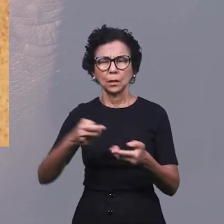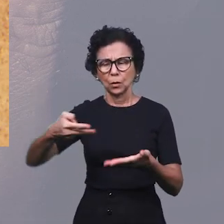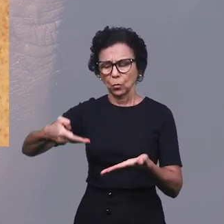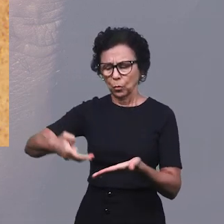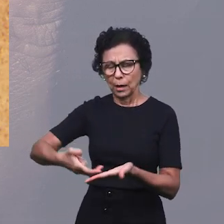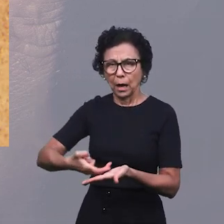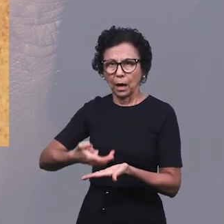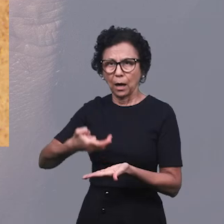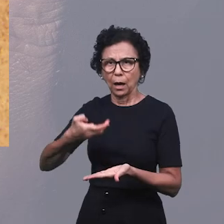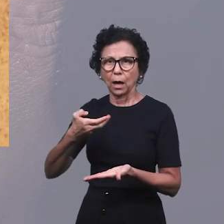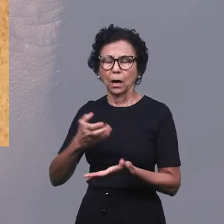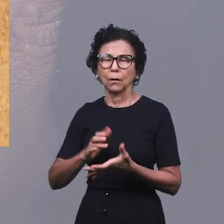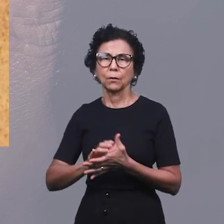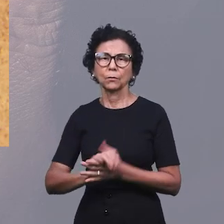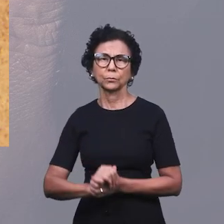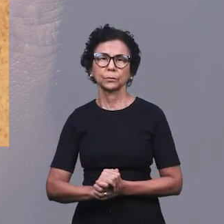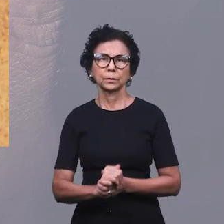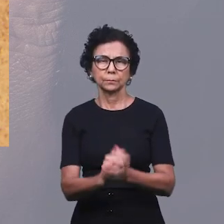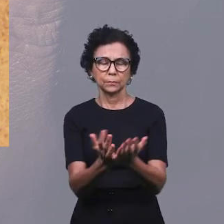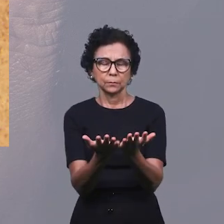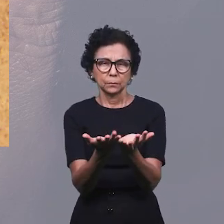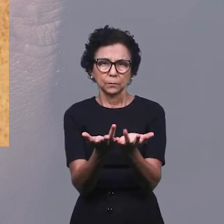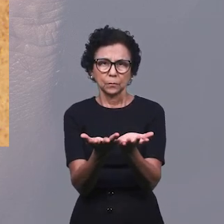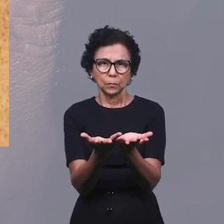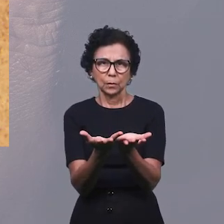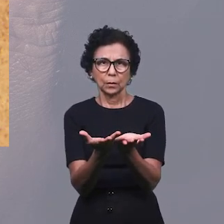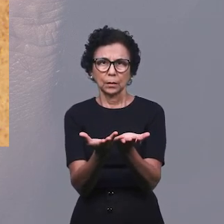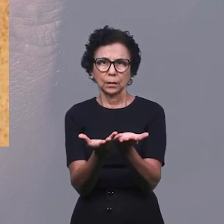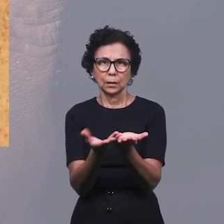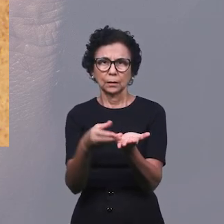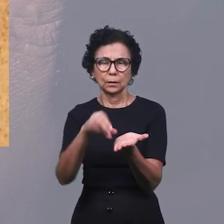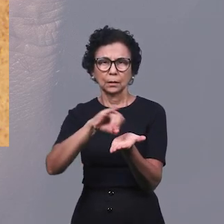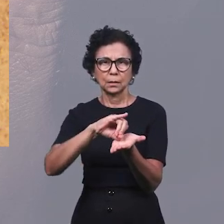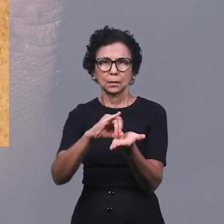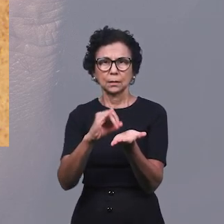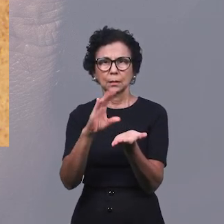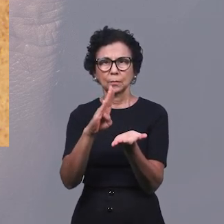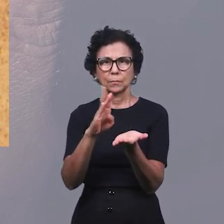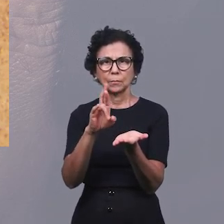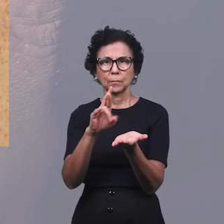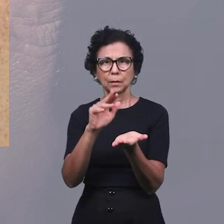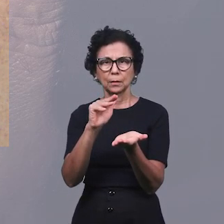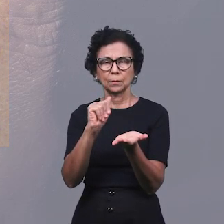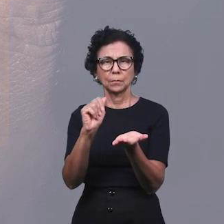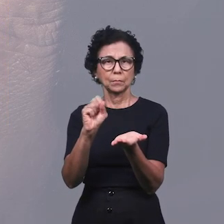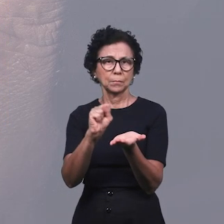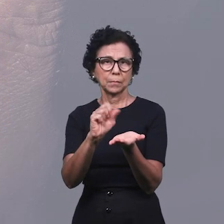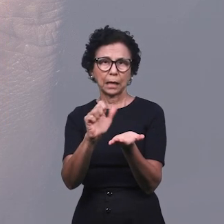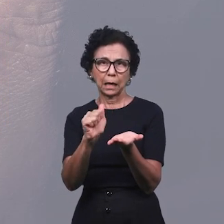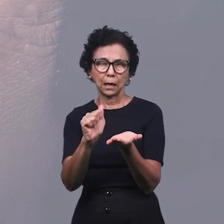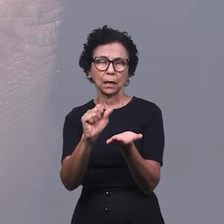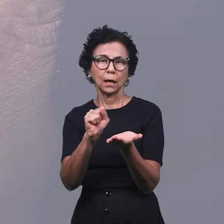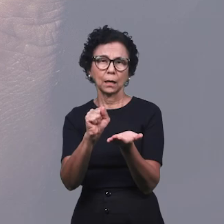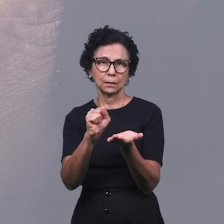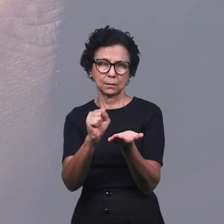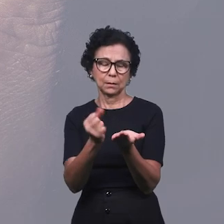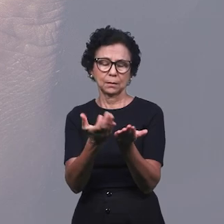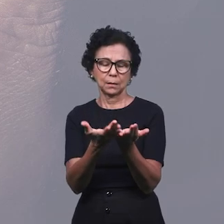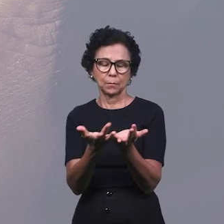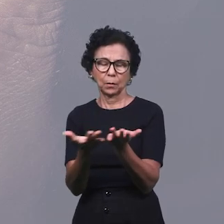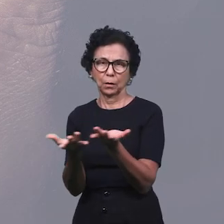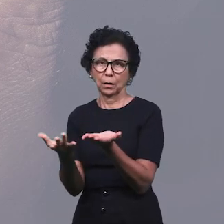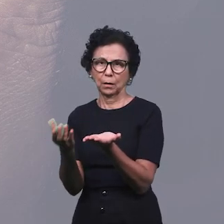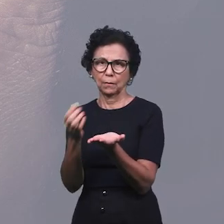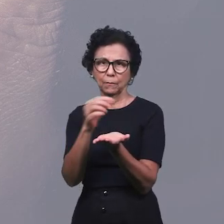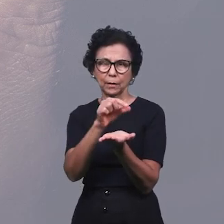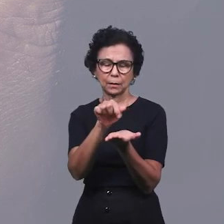braseiro, como nos mostra em Êxodo 27:3, Isso. né? Então, eles eram